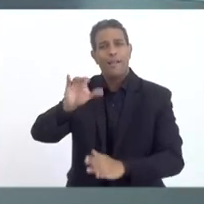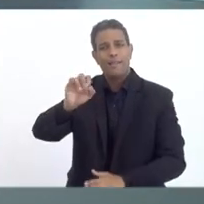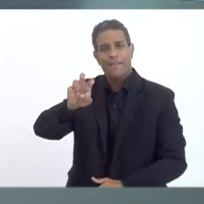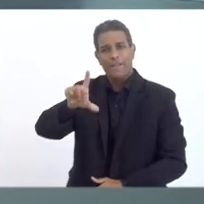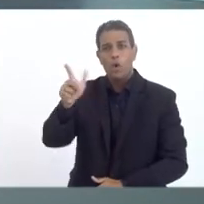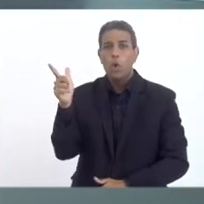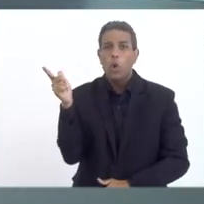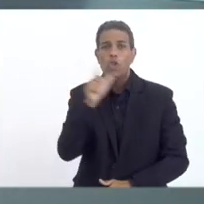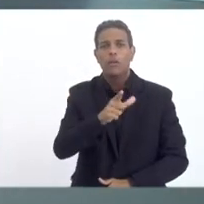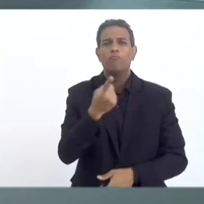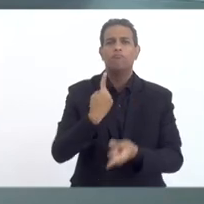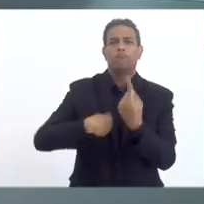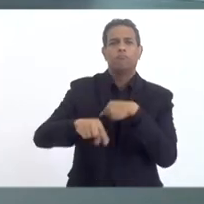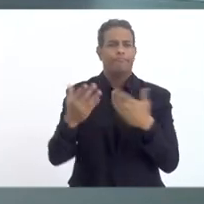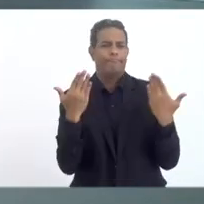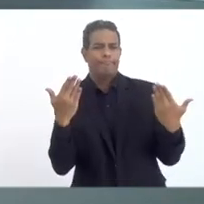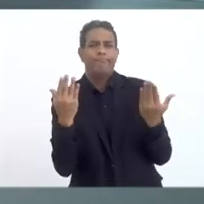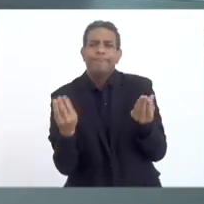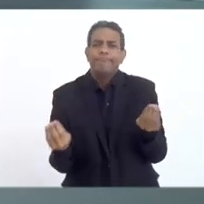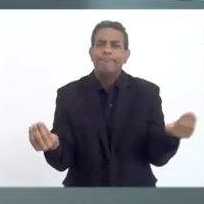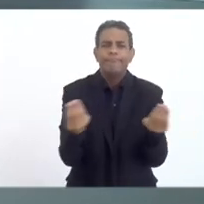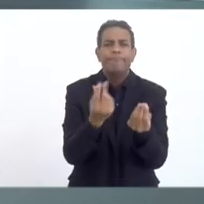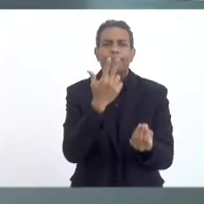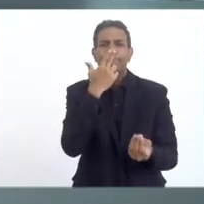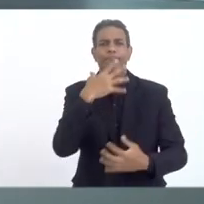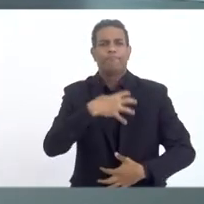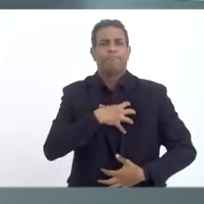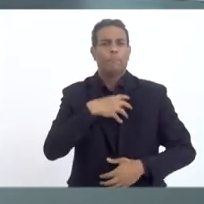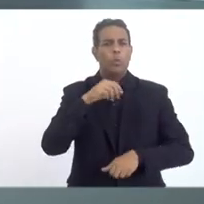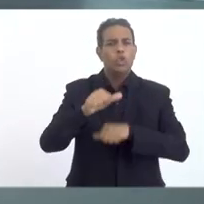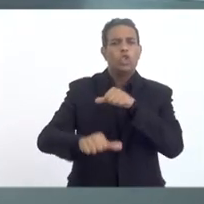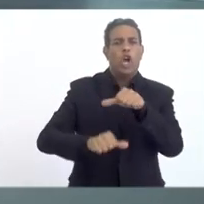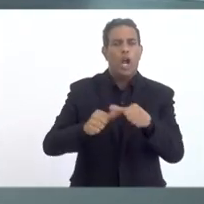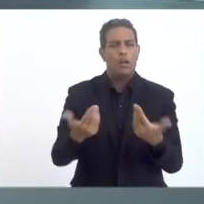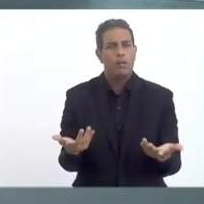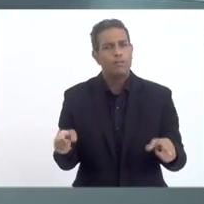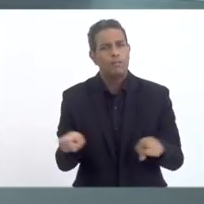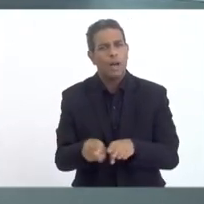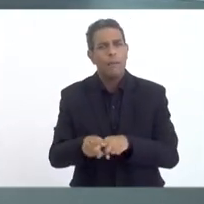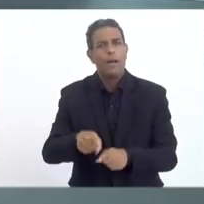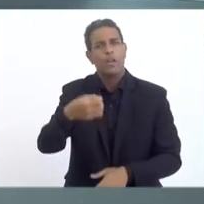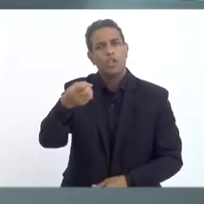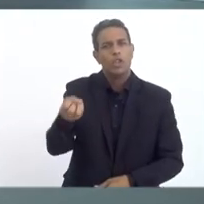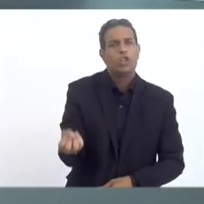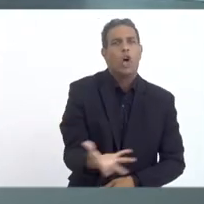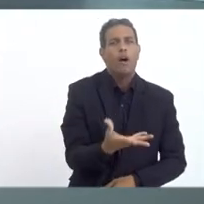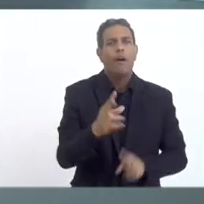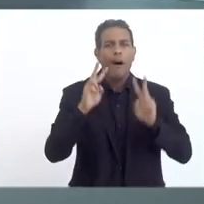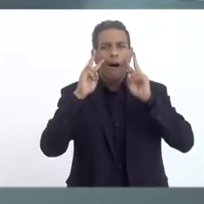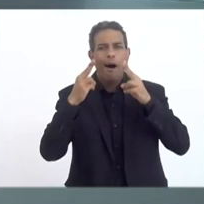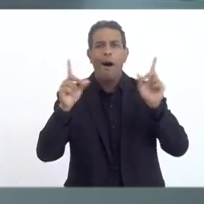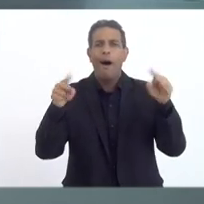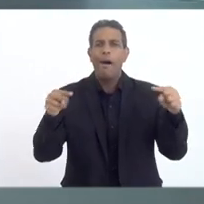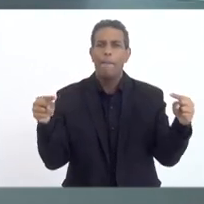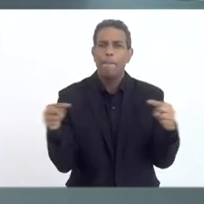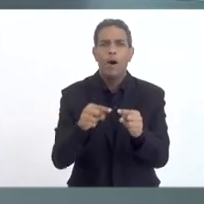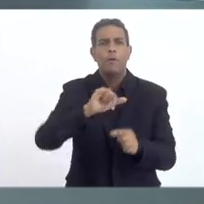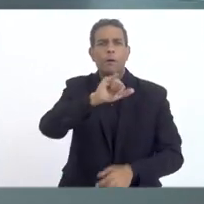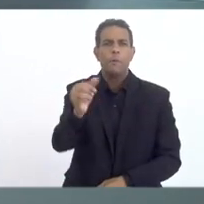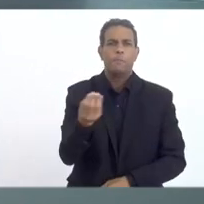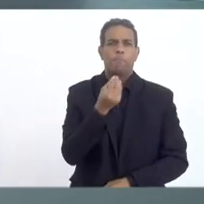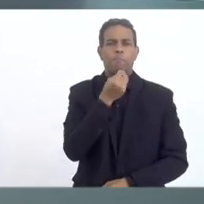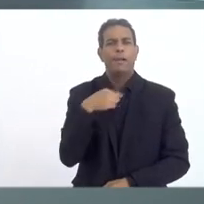regime e percebemos uma sensível mudança de postura, com uma nova visão de que o regime é também uma